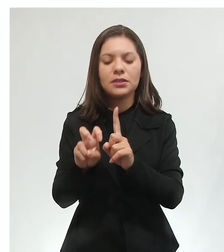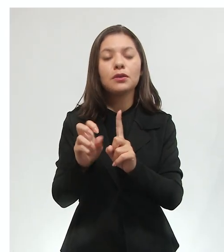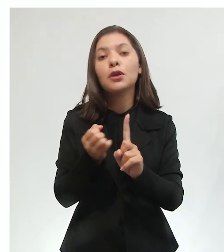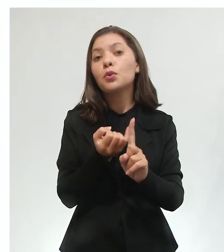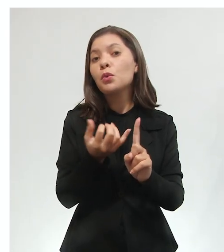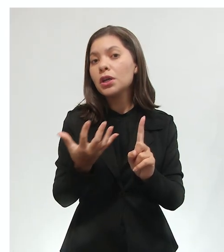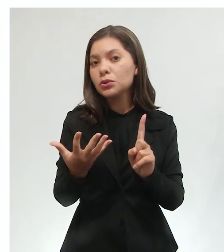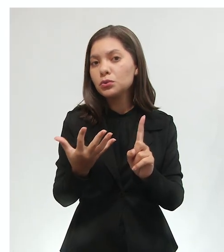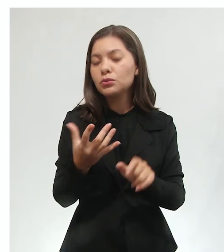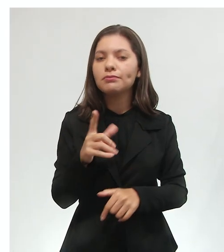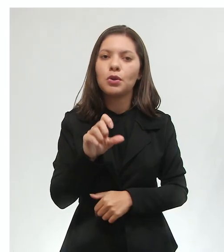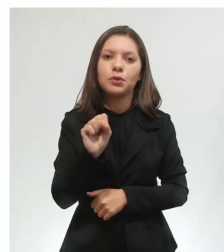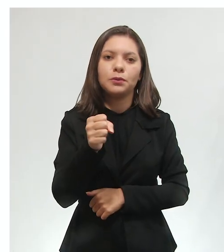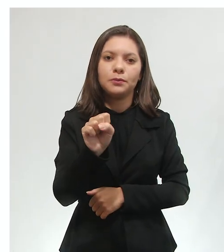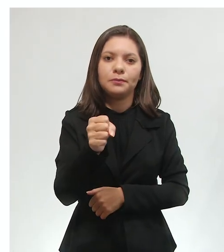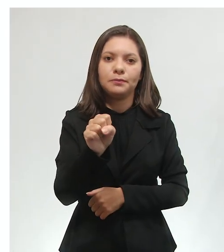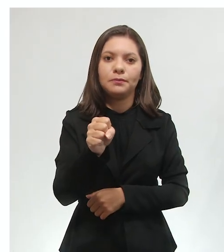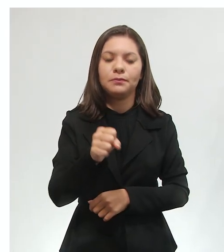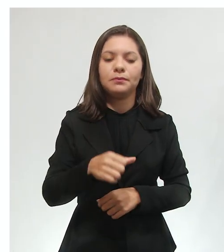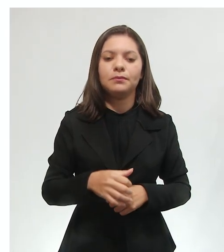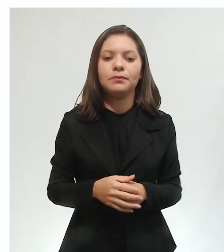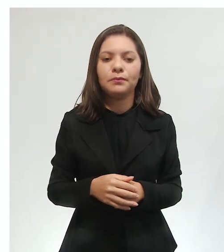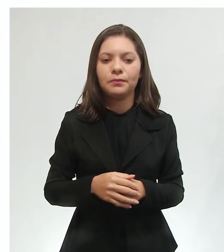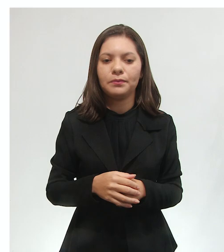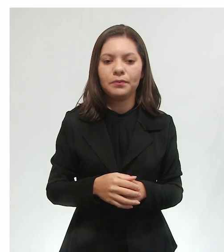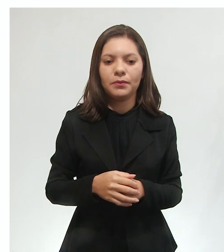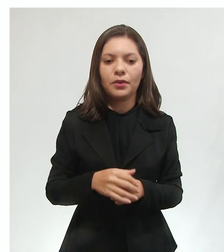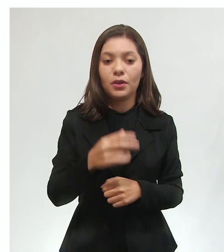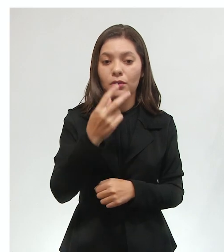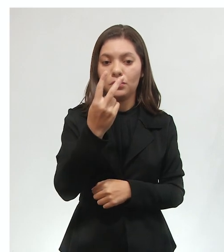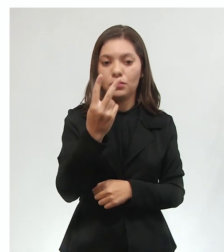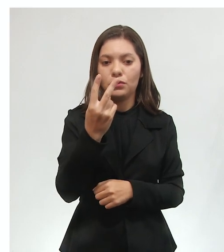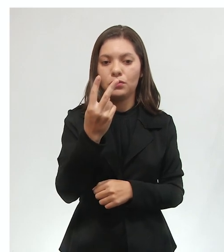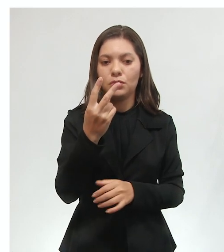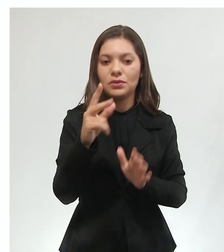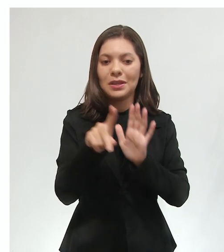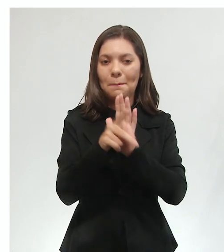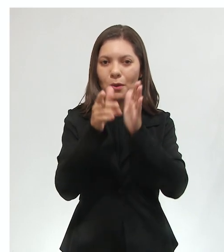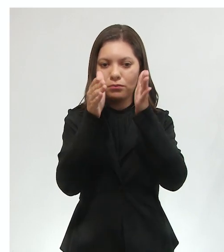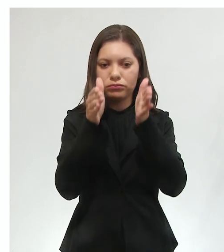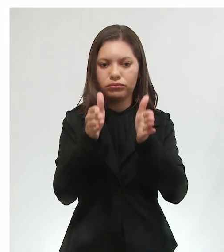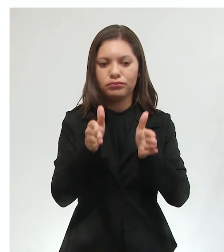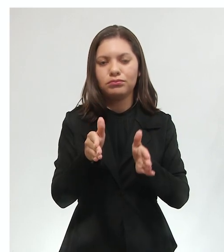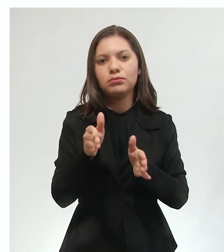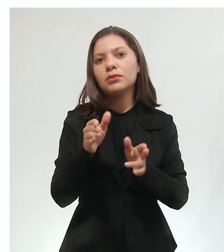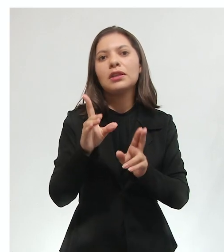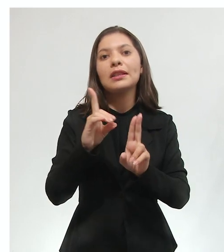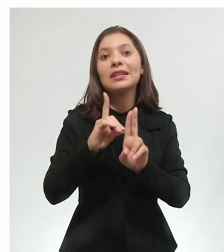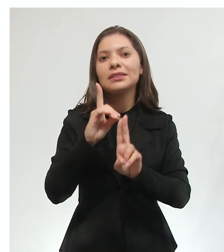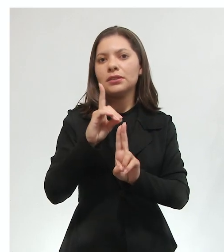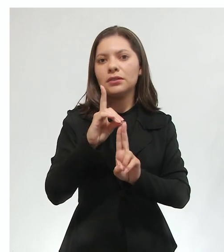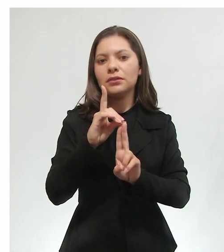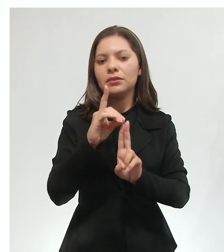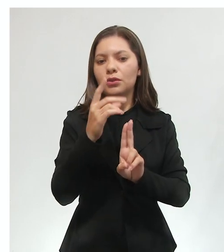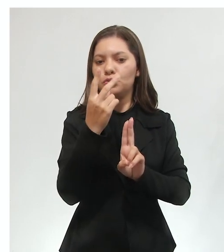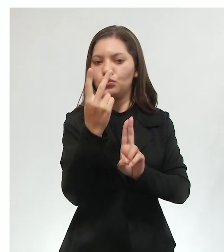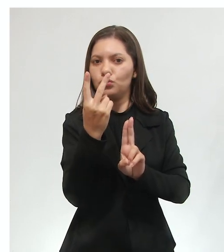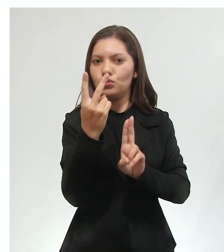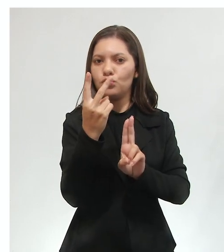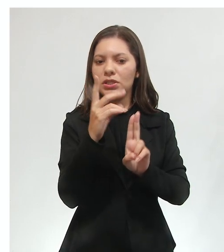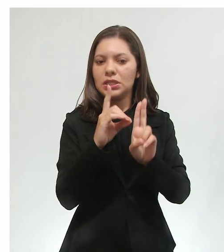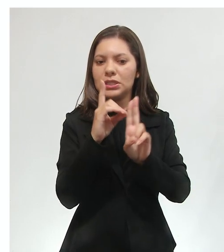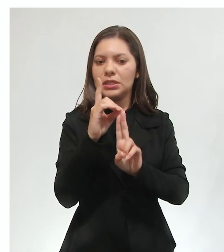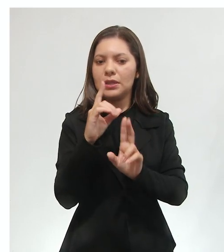8 unidades. Esse 2 está na casa das dezenas. Então, 2 dezenas mais